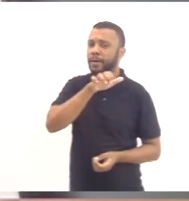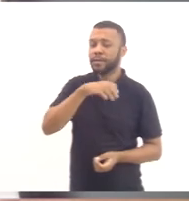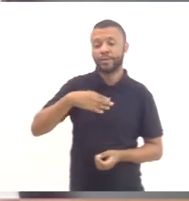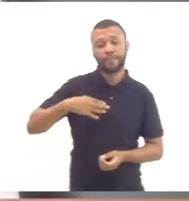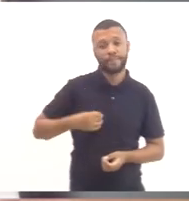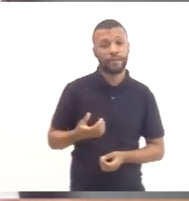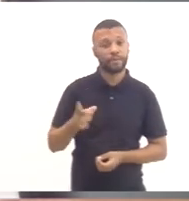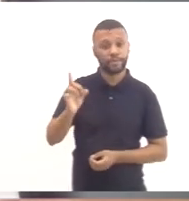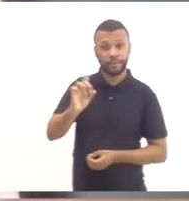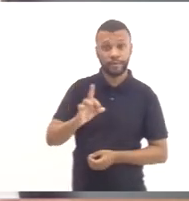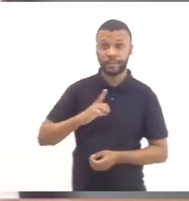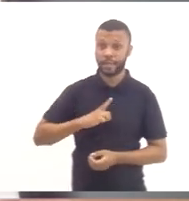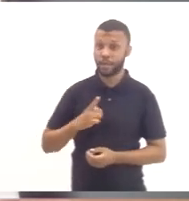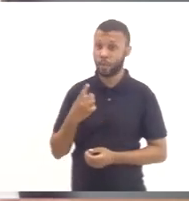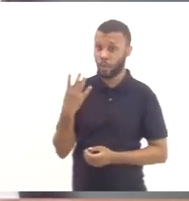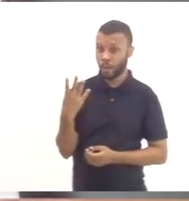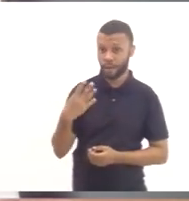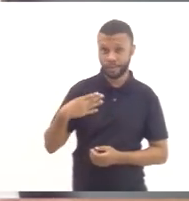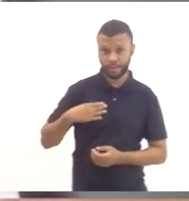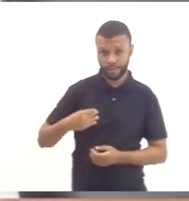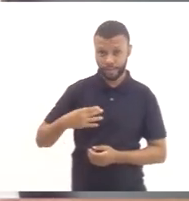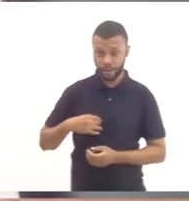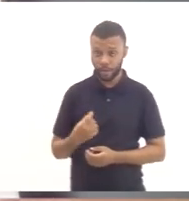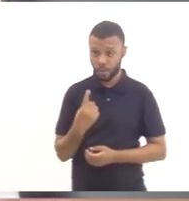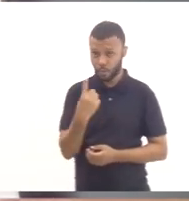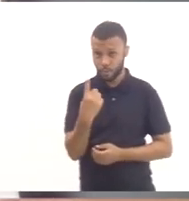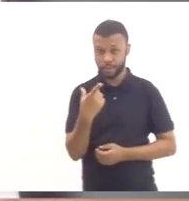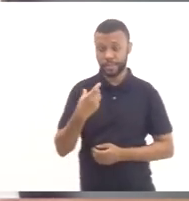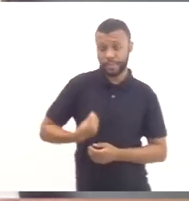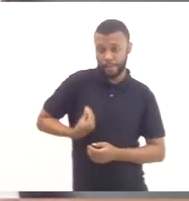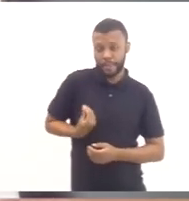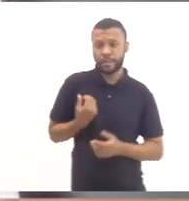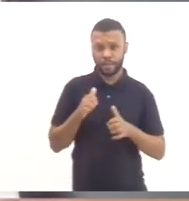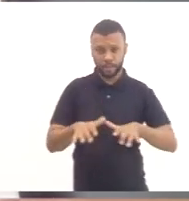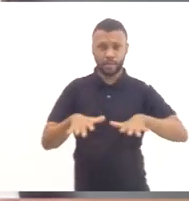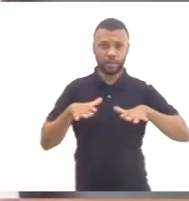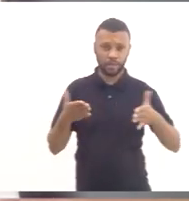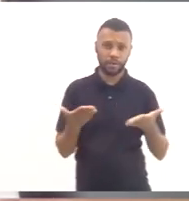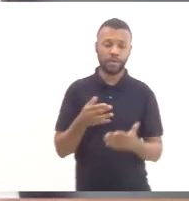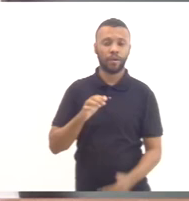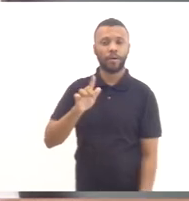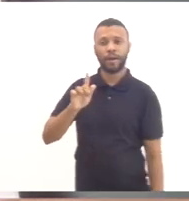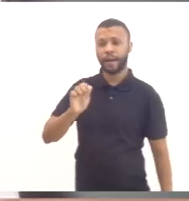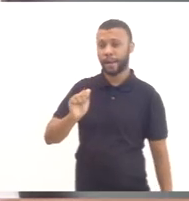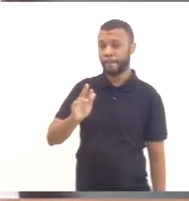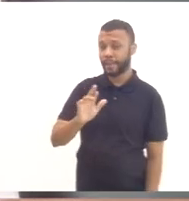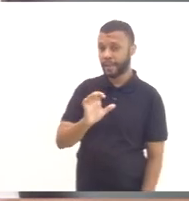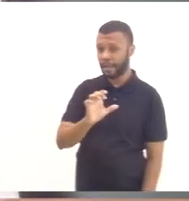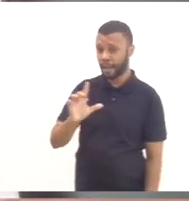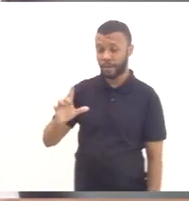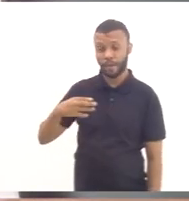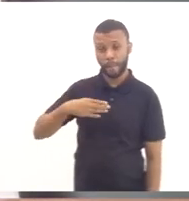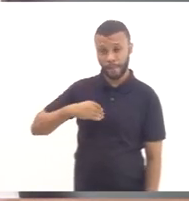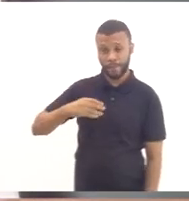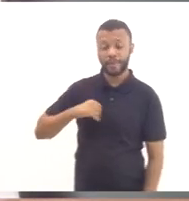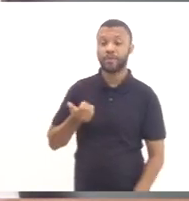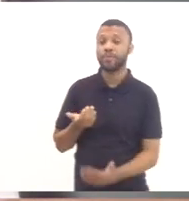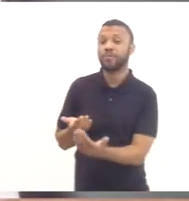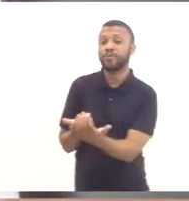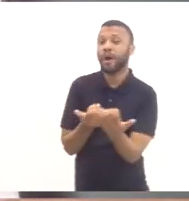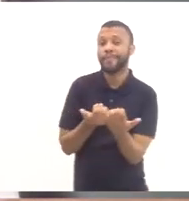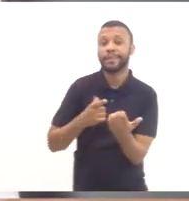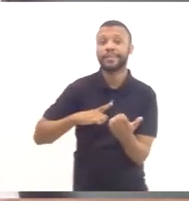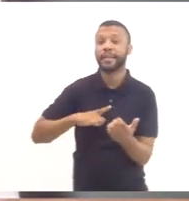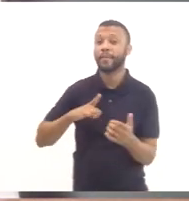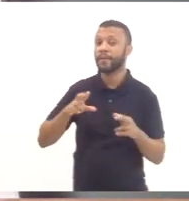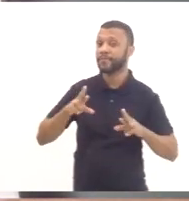deficiência Eu tenho quatro filhos Aliás um deles está aqui e o Gabriel meu filho Caçula tem uma diferença